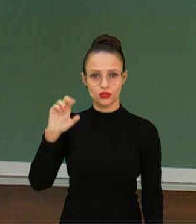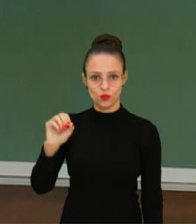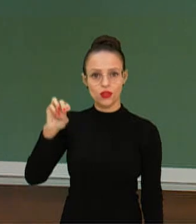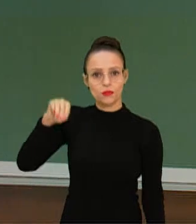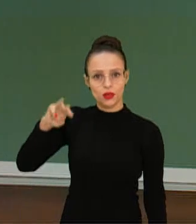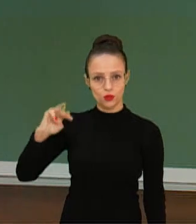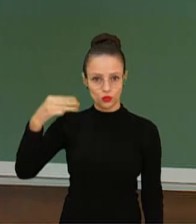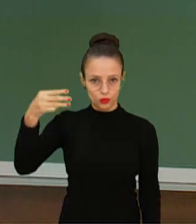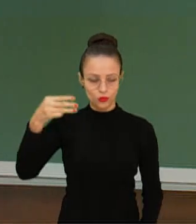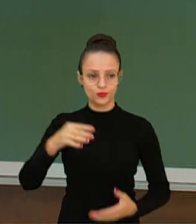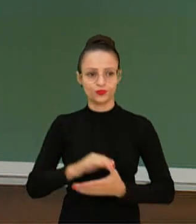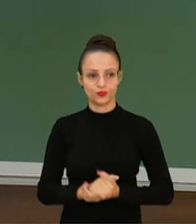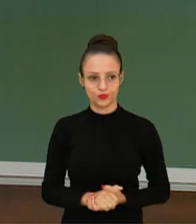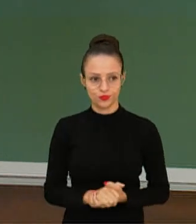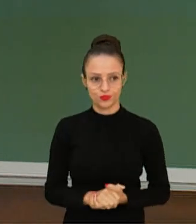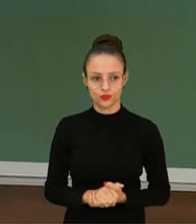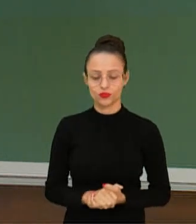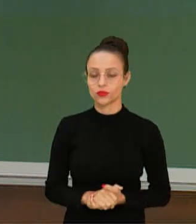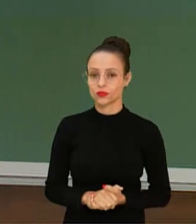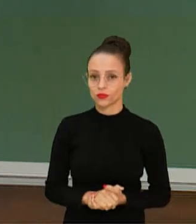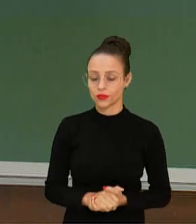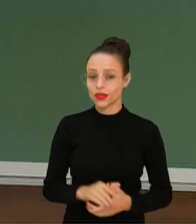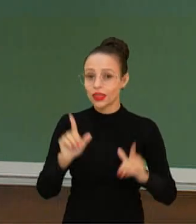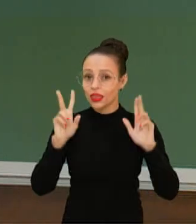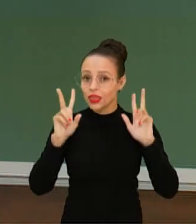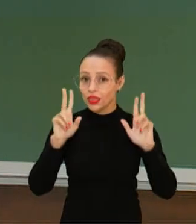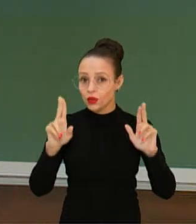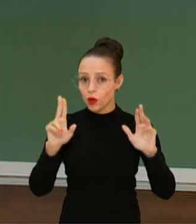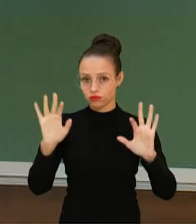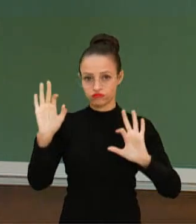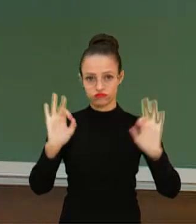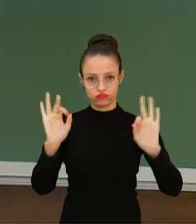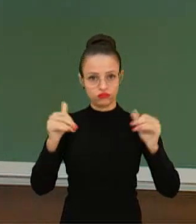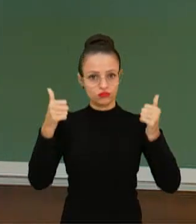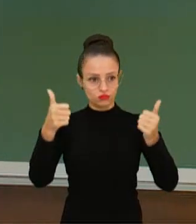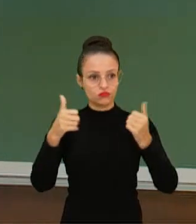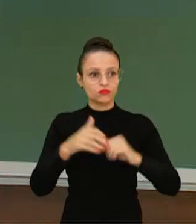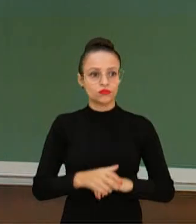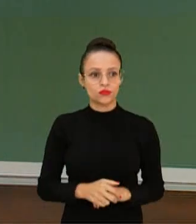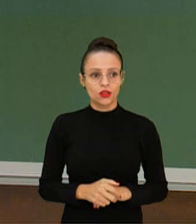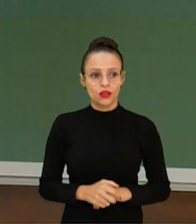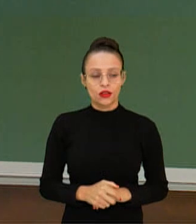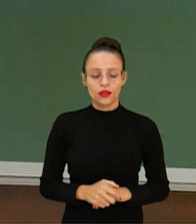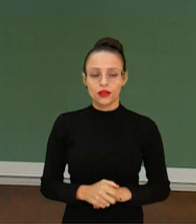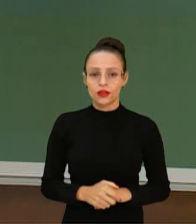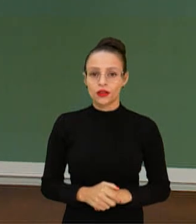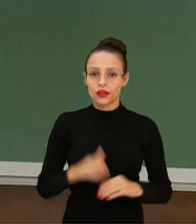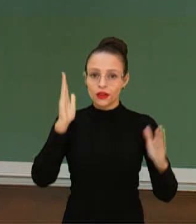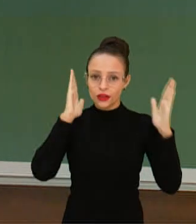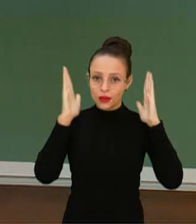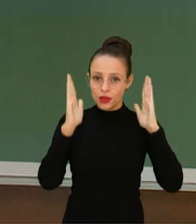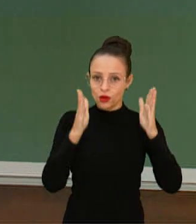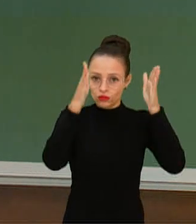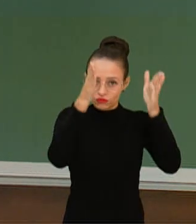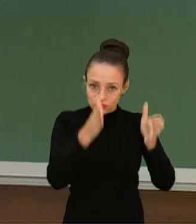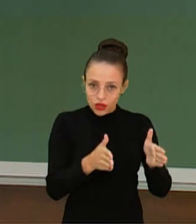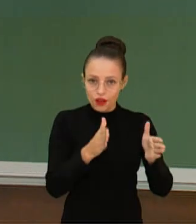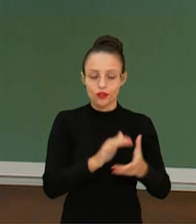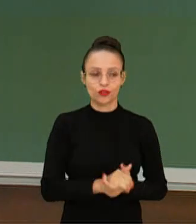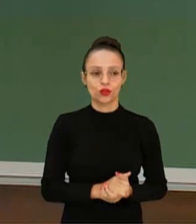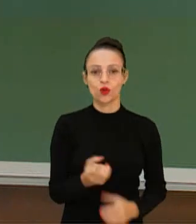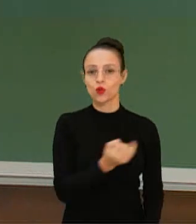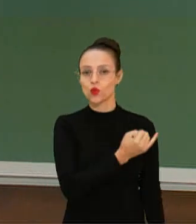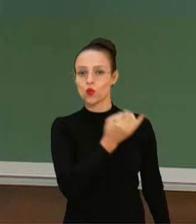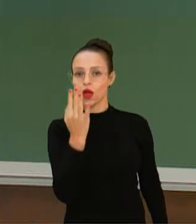cúbicos. Informação igual, tudo organizado aqui, certo? Então, ó, caminhões embaixo de caminhões.